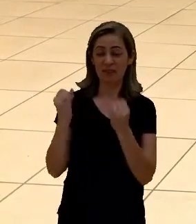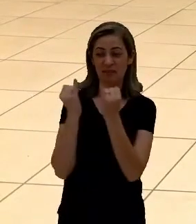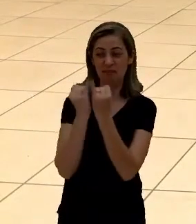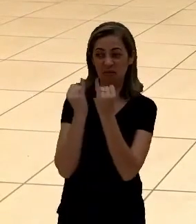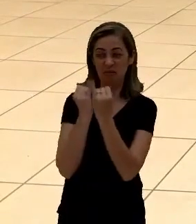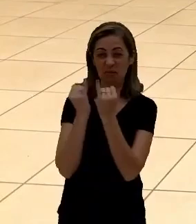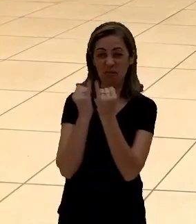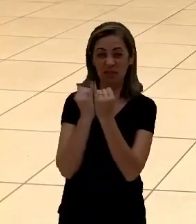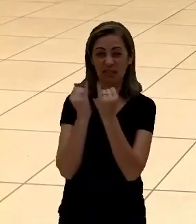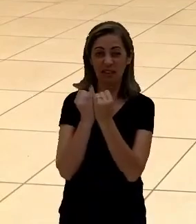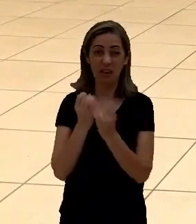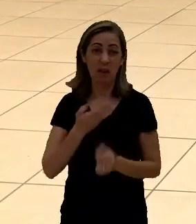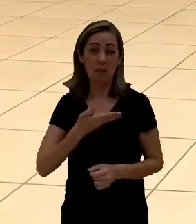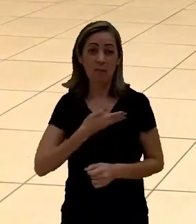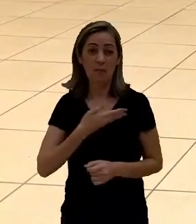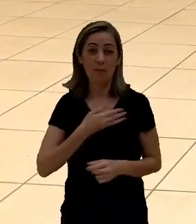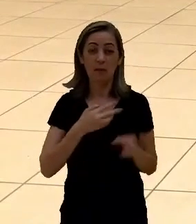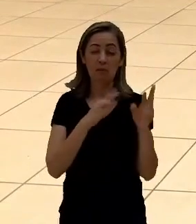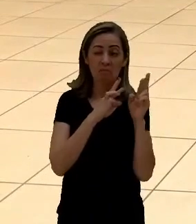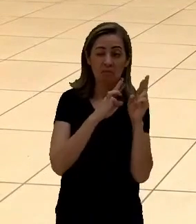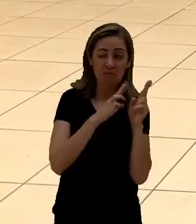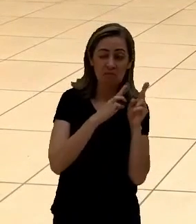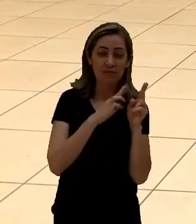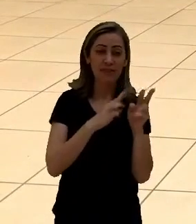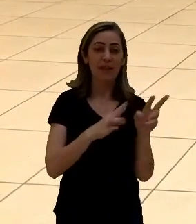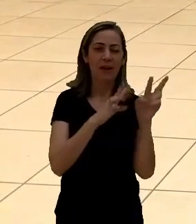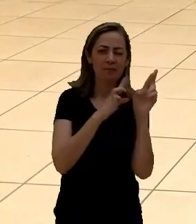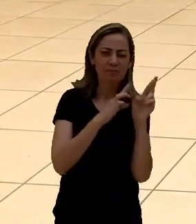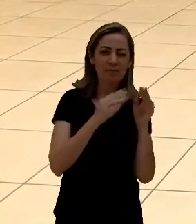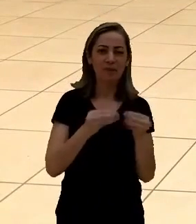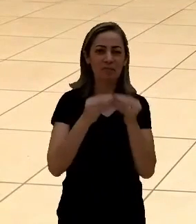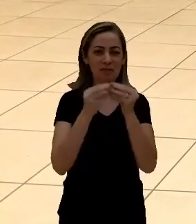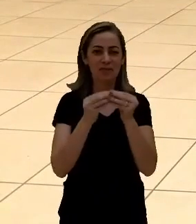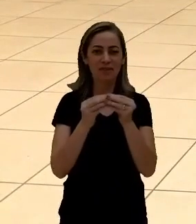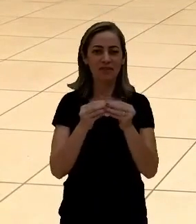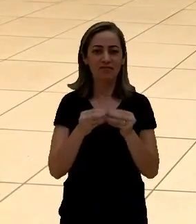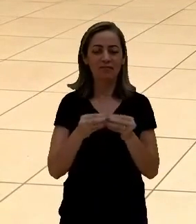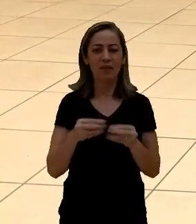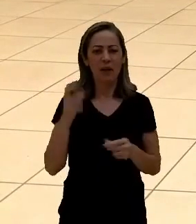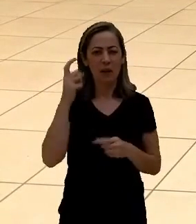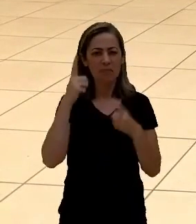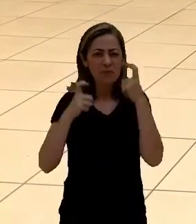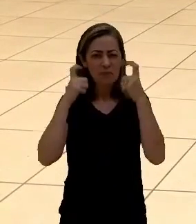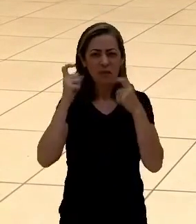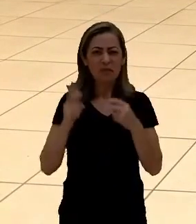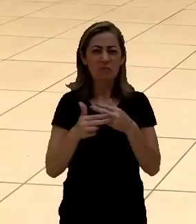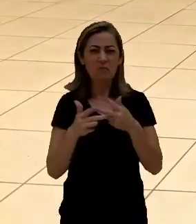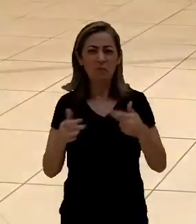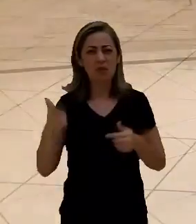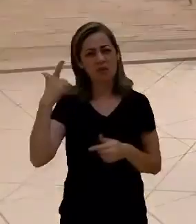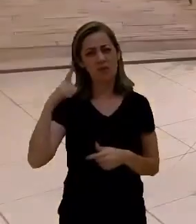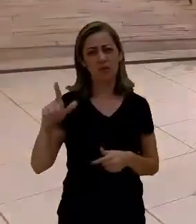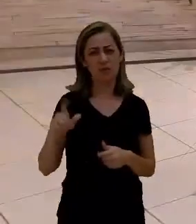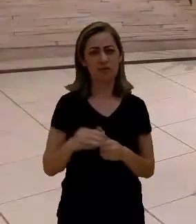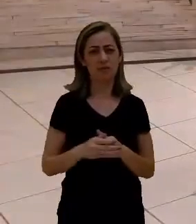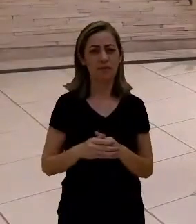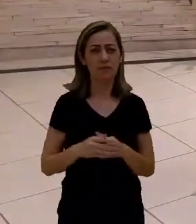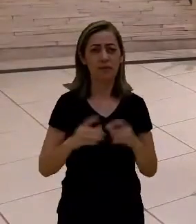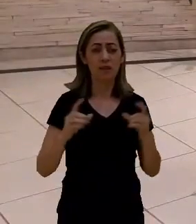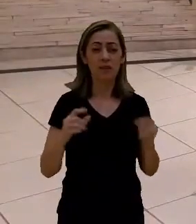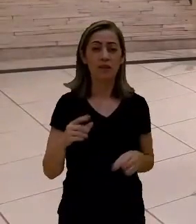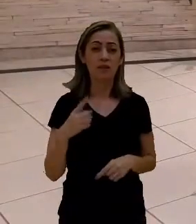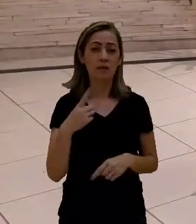amigo que ficou dormindo durante a missa eu tô preocupado com outras coisas e não deixo o encontro